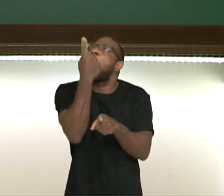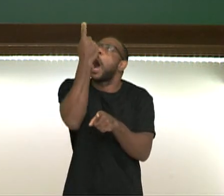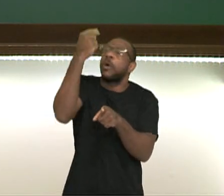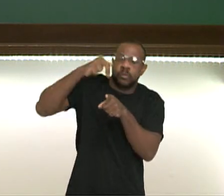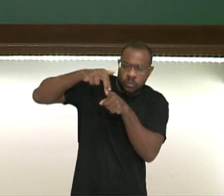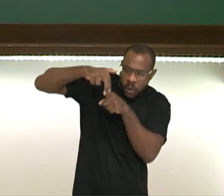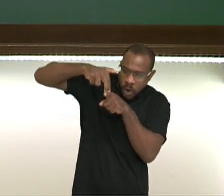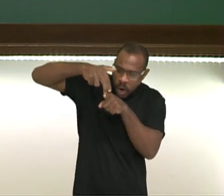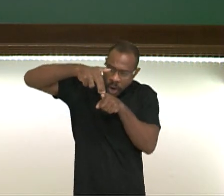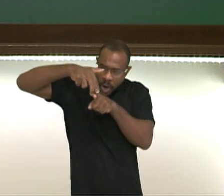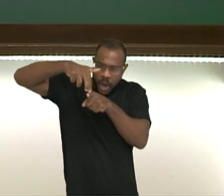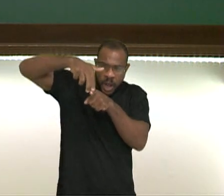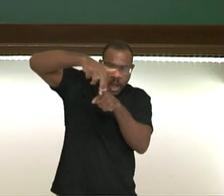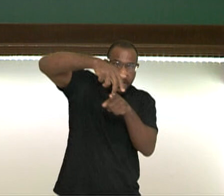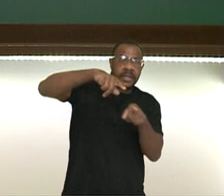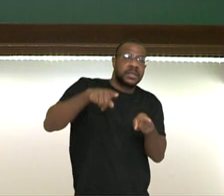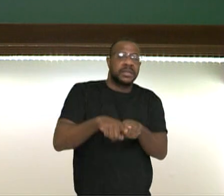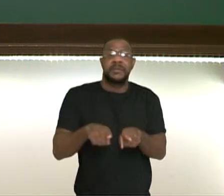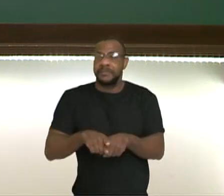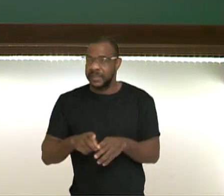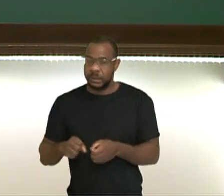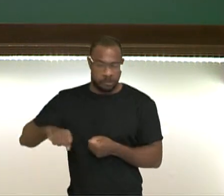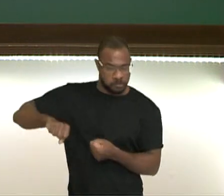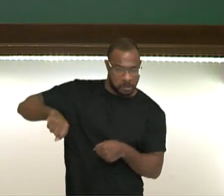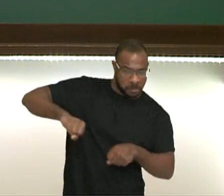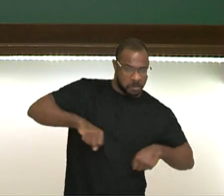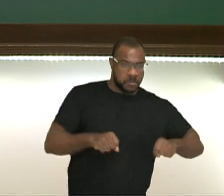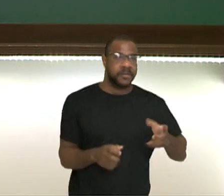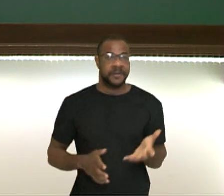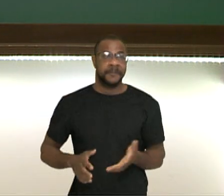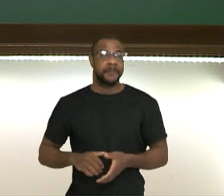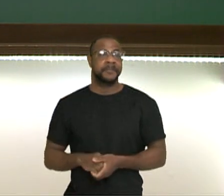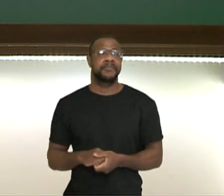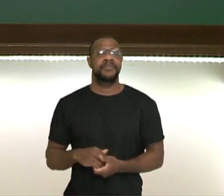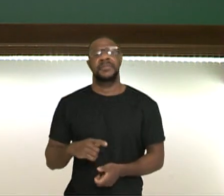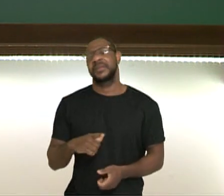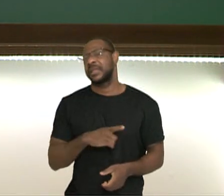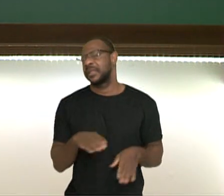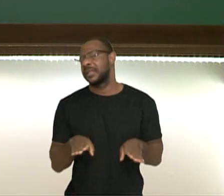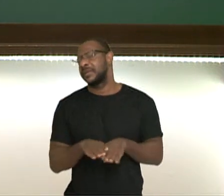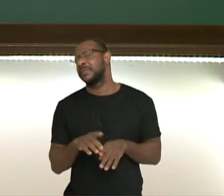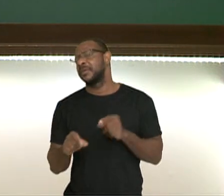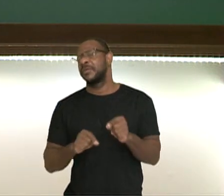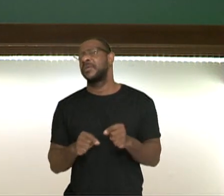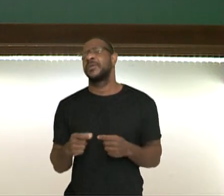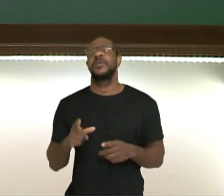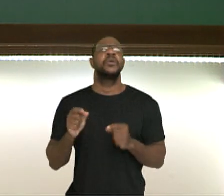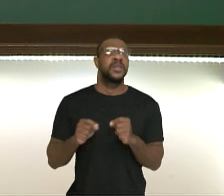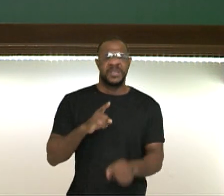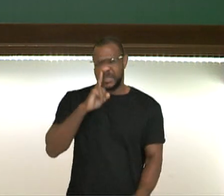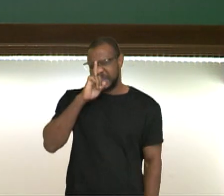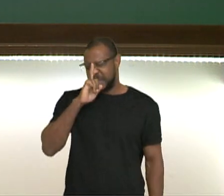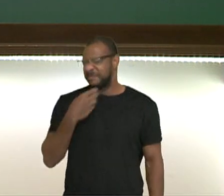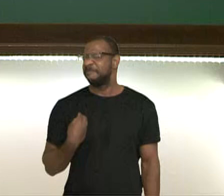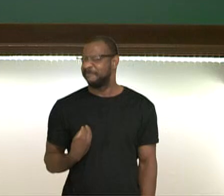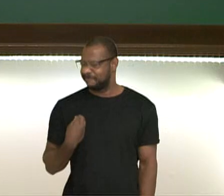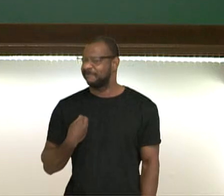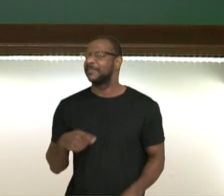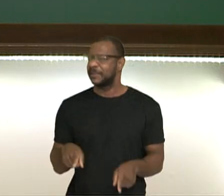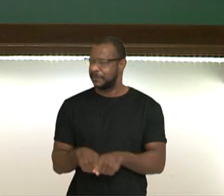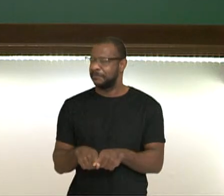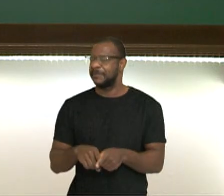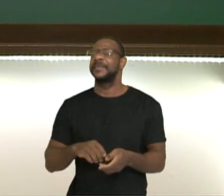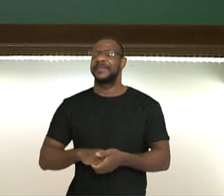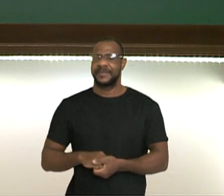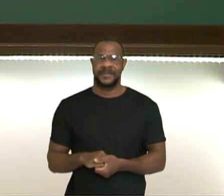estar, né, em alta velocidade no globo da morte. Então, tem também a questão do risco ali presente, né? Muito, muito